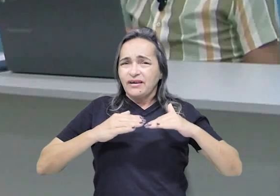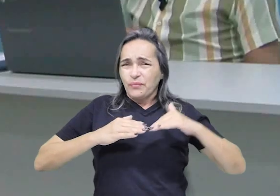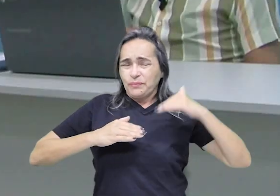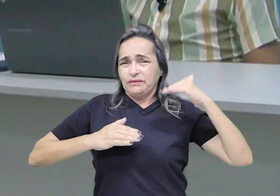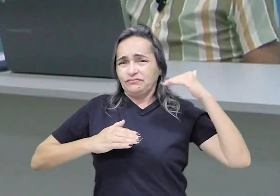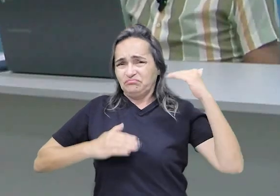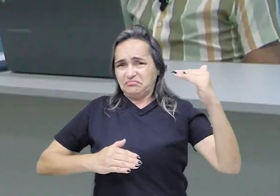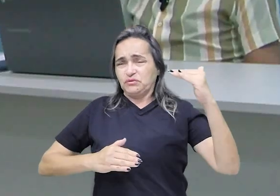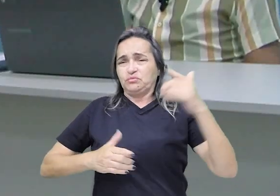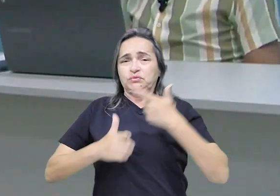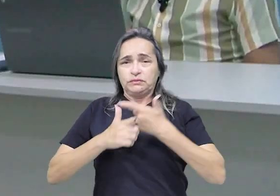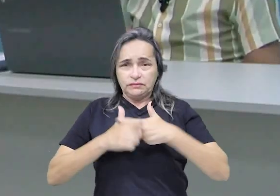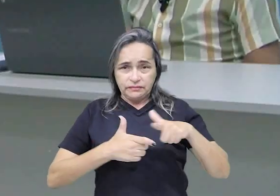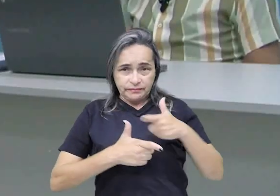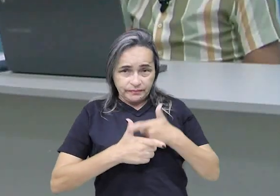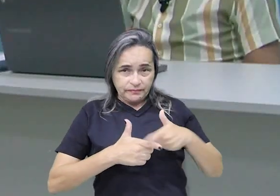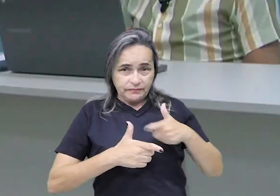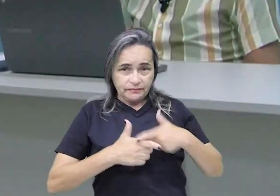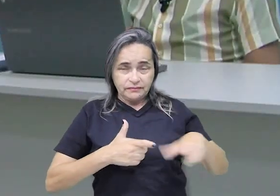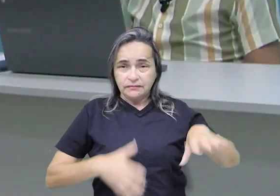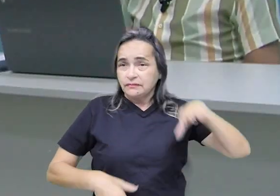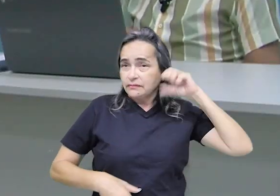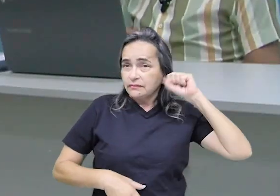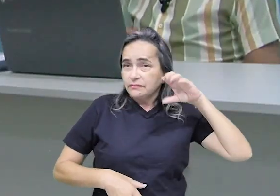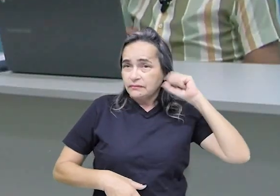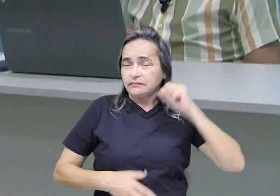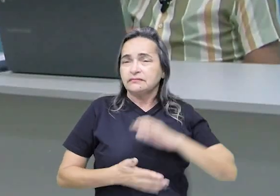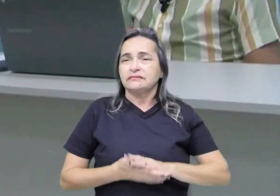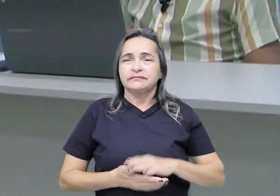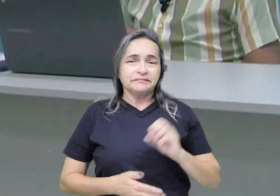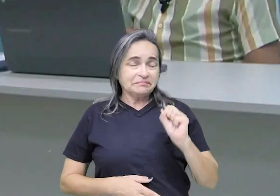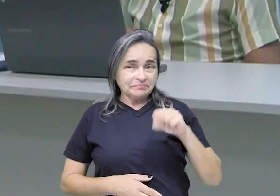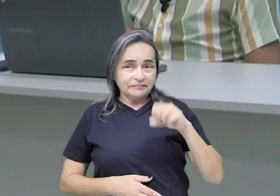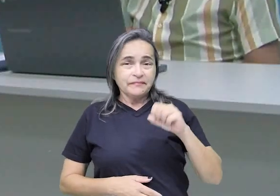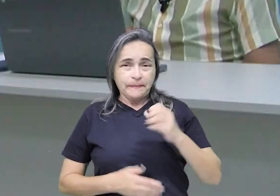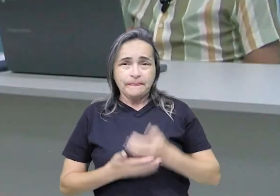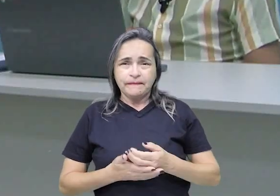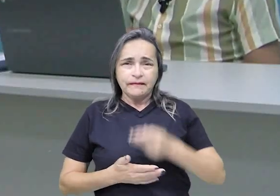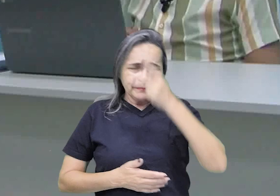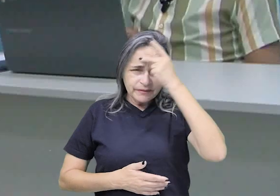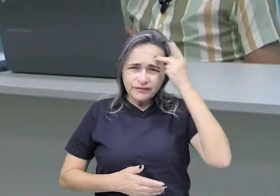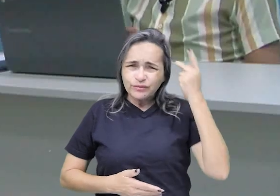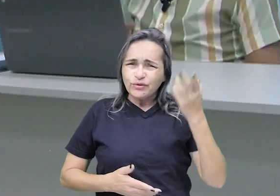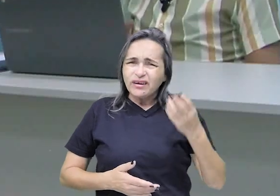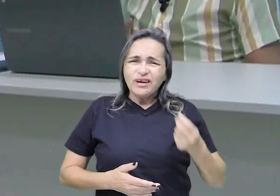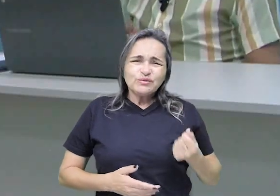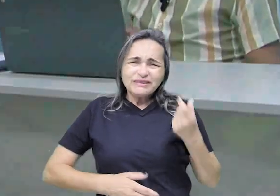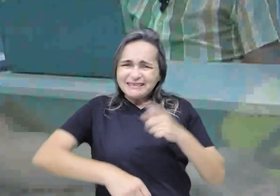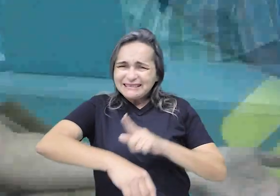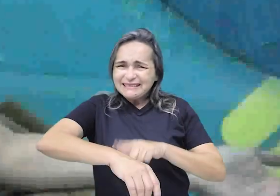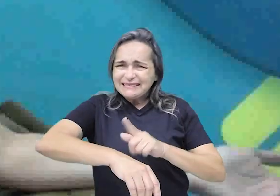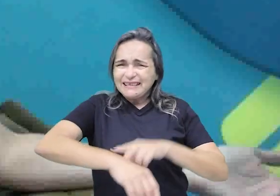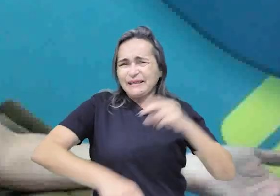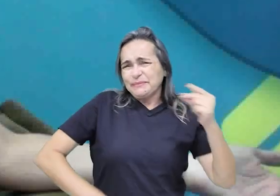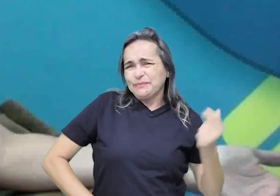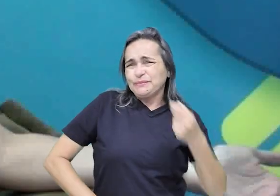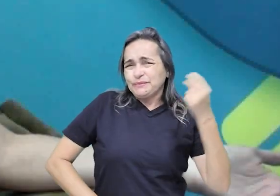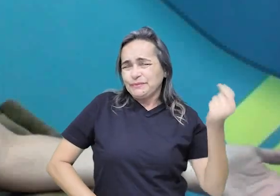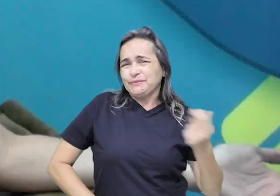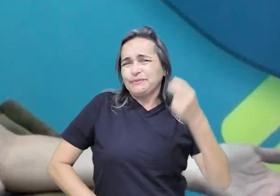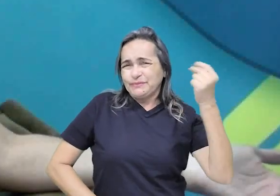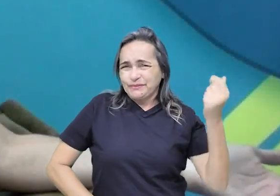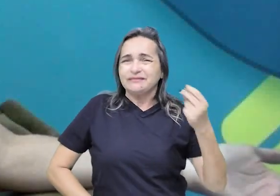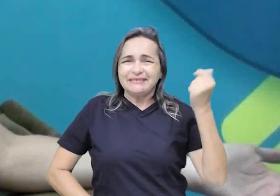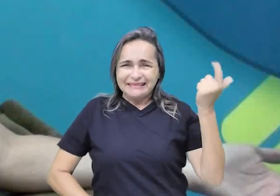Tá? Eu acredito que sim, porque há pessoas que passam muito tempo, né, usando. Tem a história da radiação, que é uma